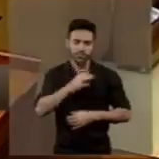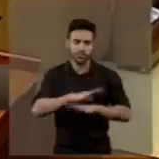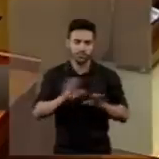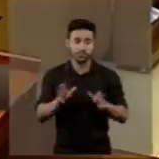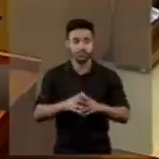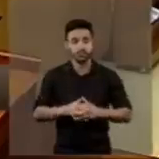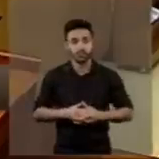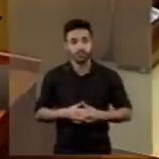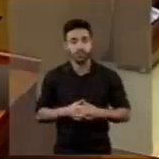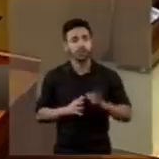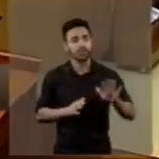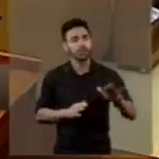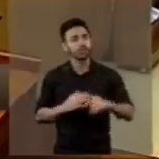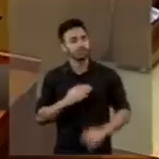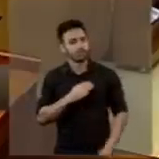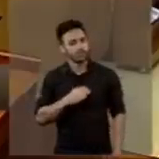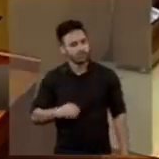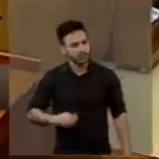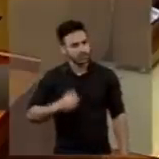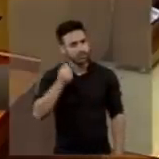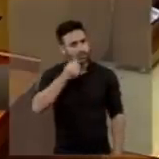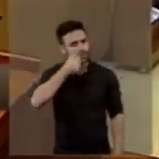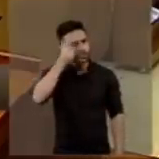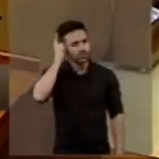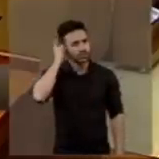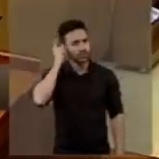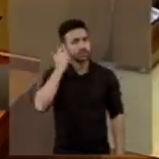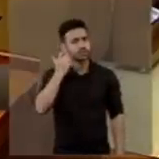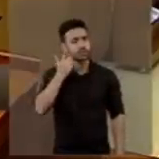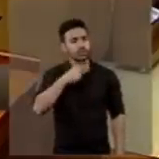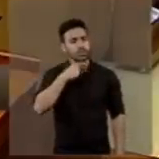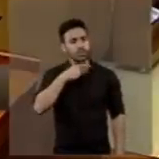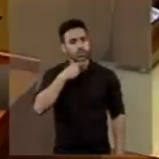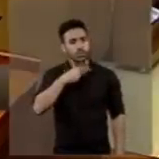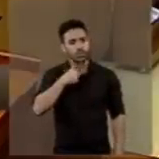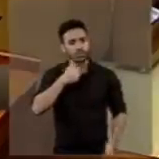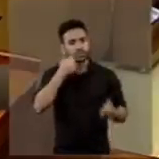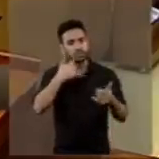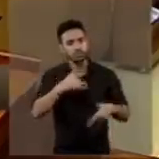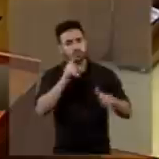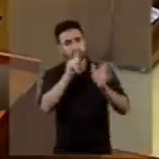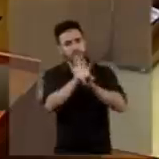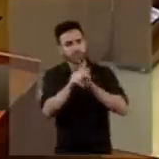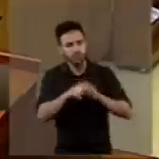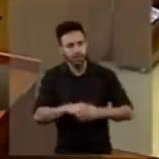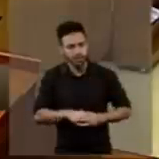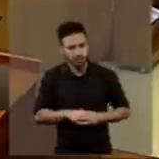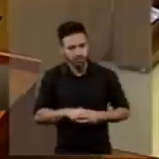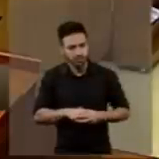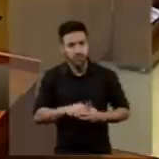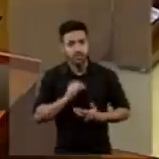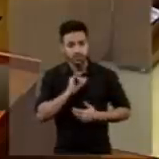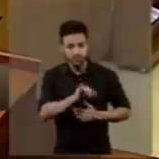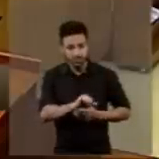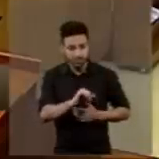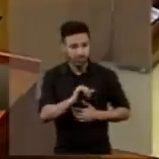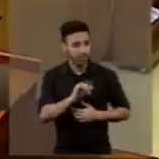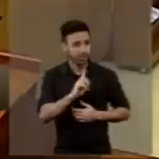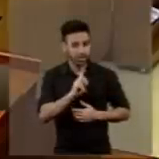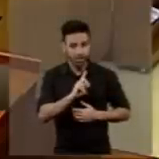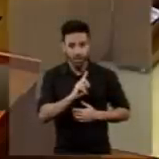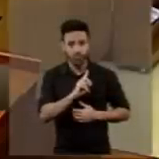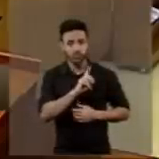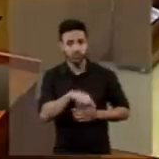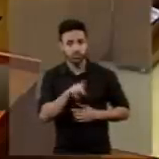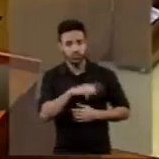ministro Alexandre, apenas um esclarecimento. O afastamento da eficácia suspensiva decorreu